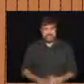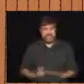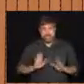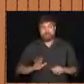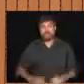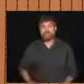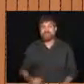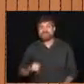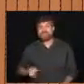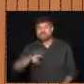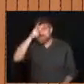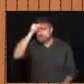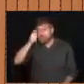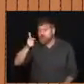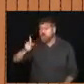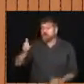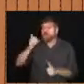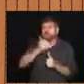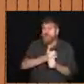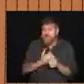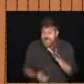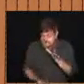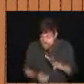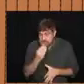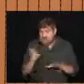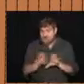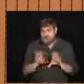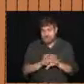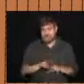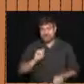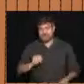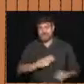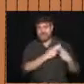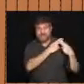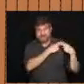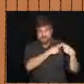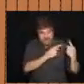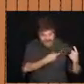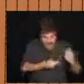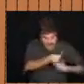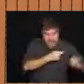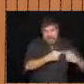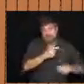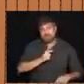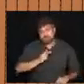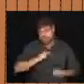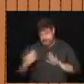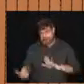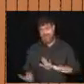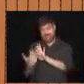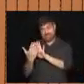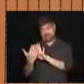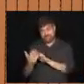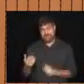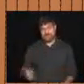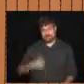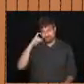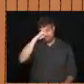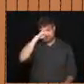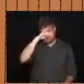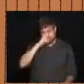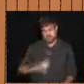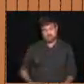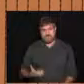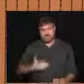outro no meu lugar, se essas coisas também não teriam acontecido. Quem governa está sujeito a enfrentar essas dificuldades.